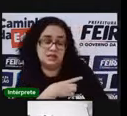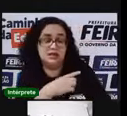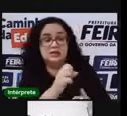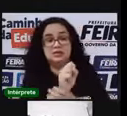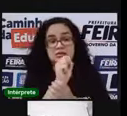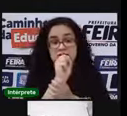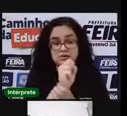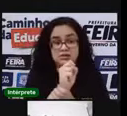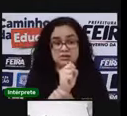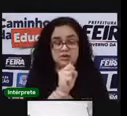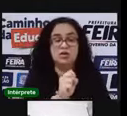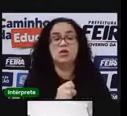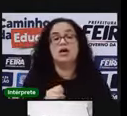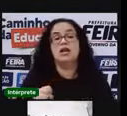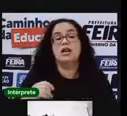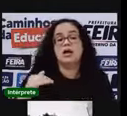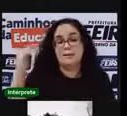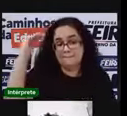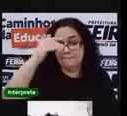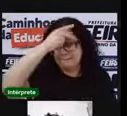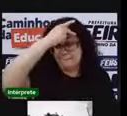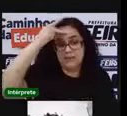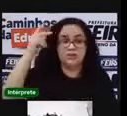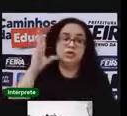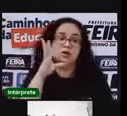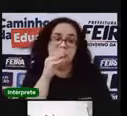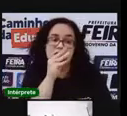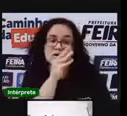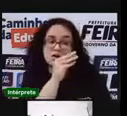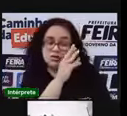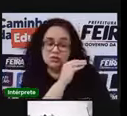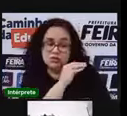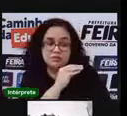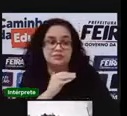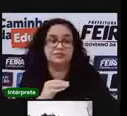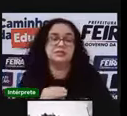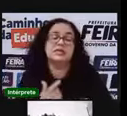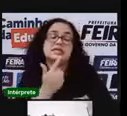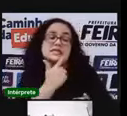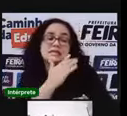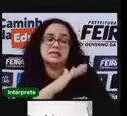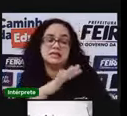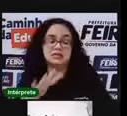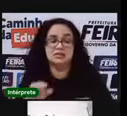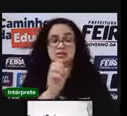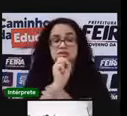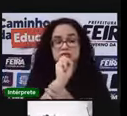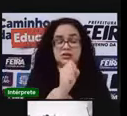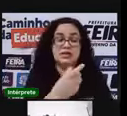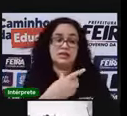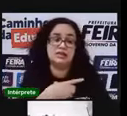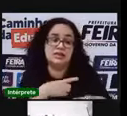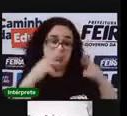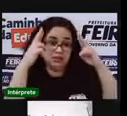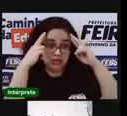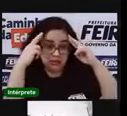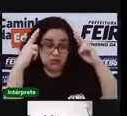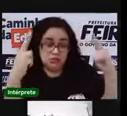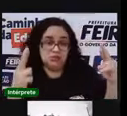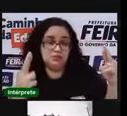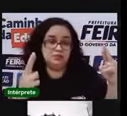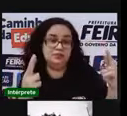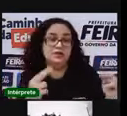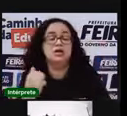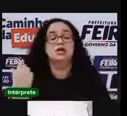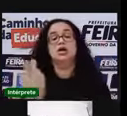segurança, o adulto promover principalmente, não é? A segurança para as nossas crianças, ter essa responsabilidade, esse compromisso